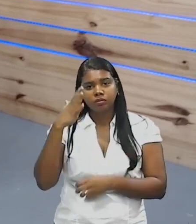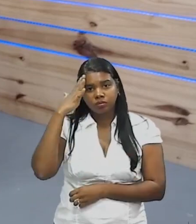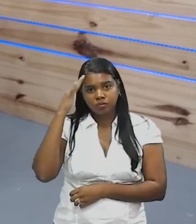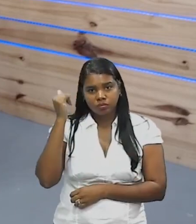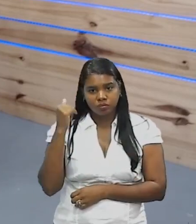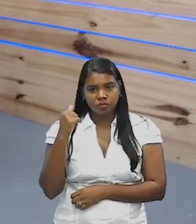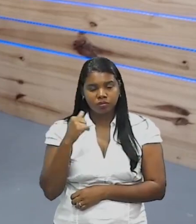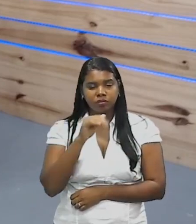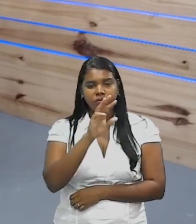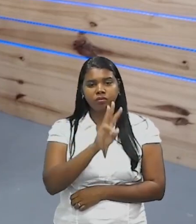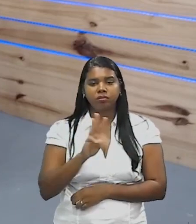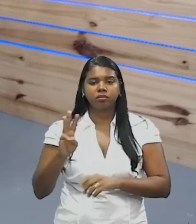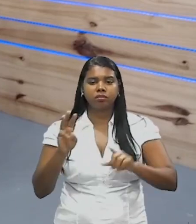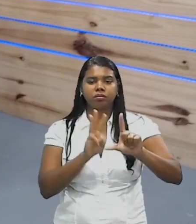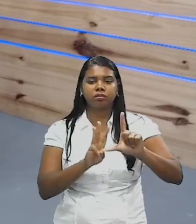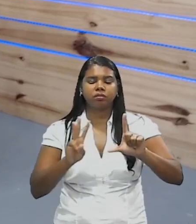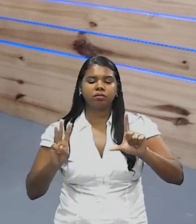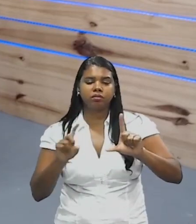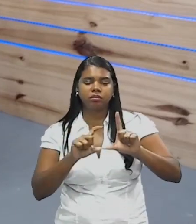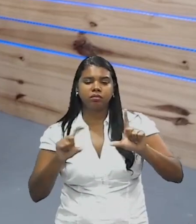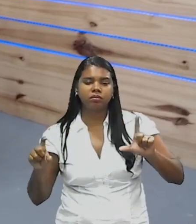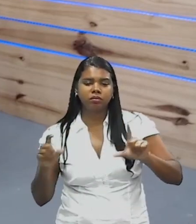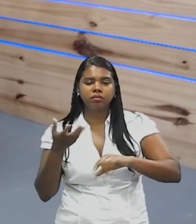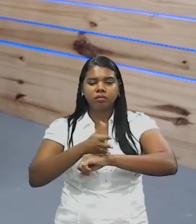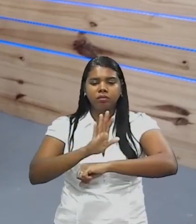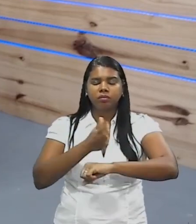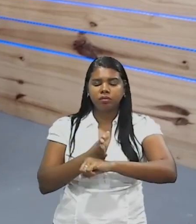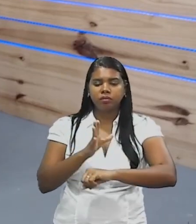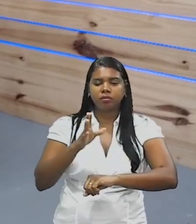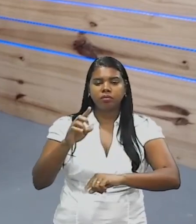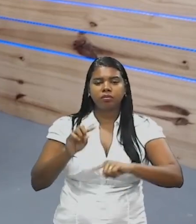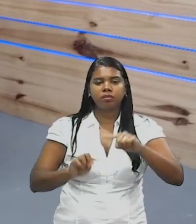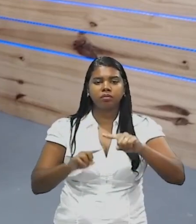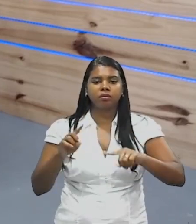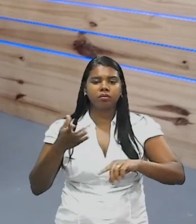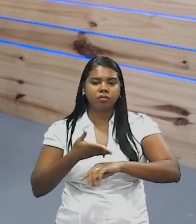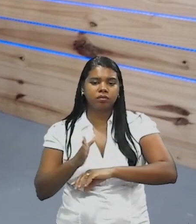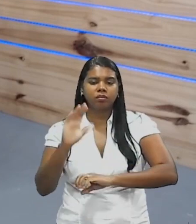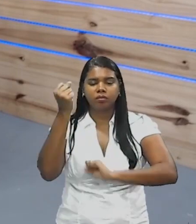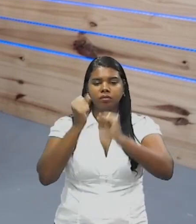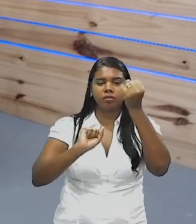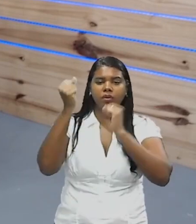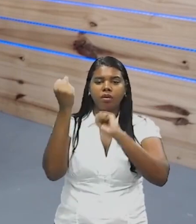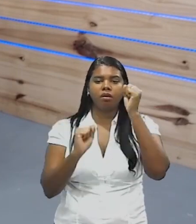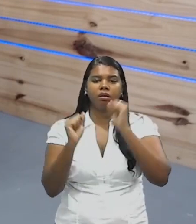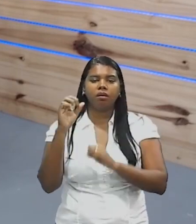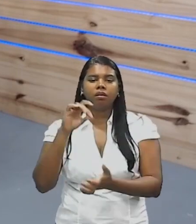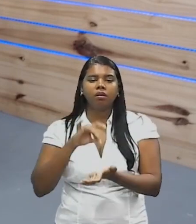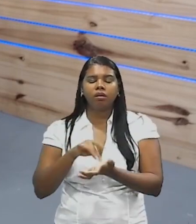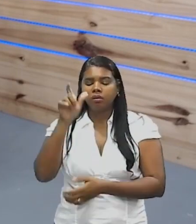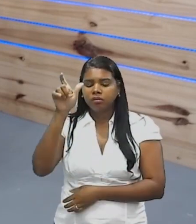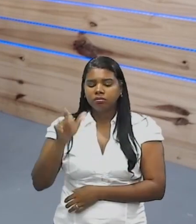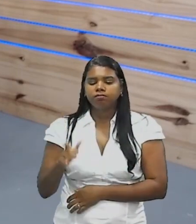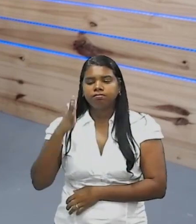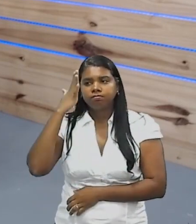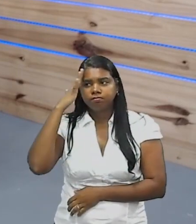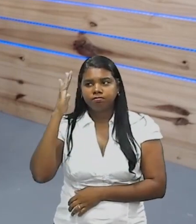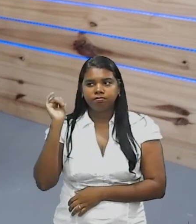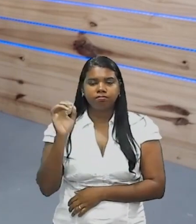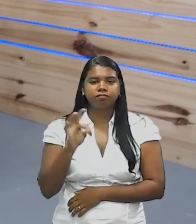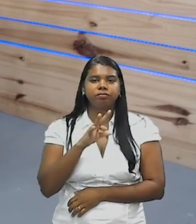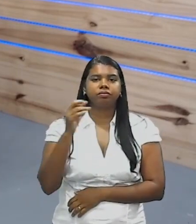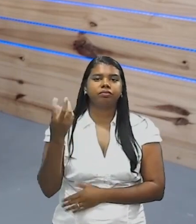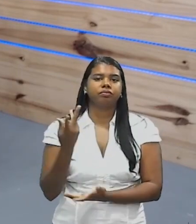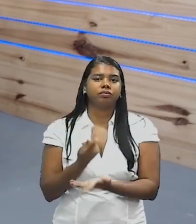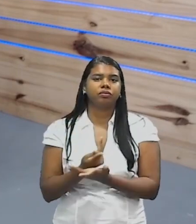site, no PF e dizer, olha, ela realiza práticas de qualidade, boas práticas de fabricação. Então, o cliente ele tem que estar sabendo o que está acontecendo,